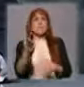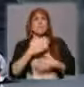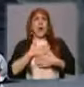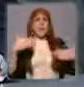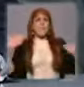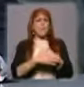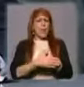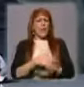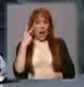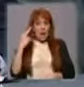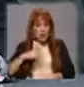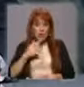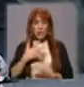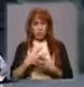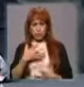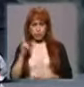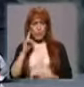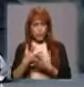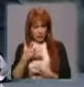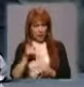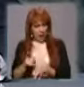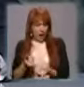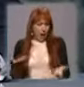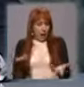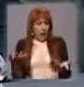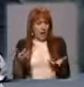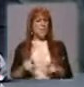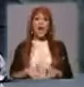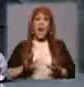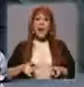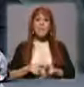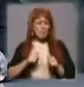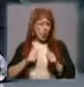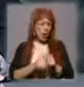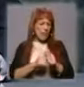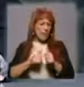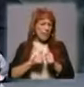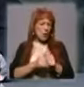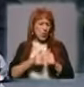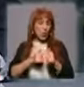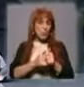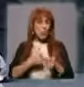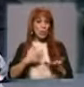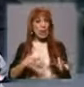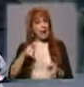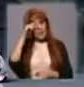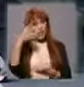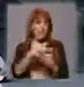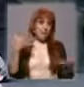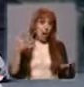A sobrevivência hoje é significativa. E, portanto, é preciso ter um acompanhamento muito próximo. E eu julgo que essa é a maior